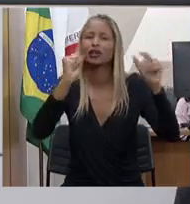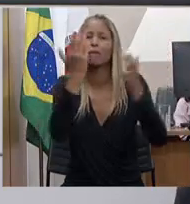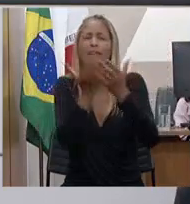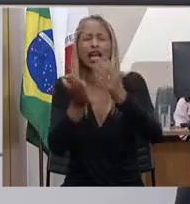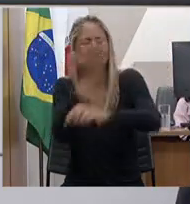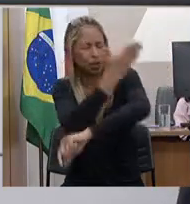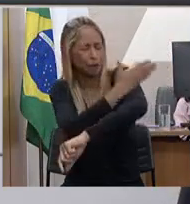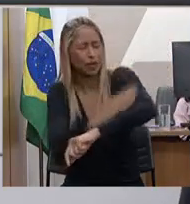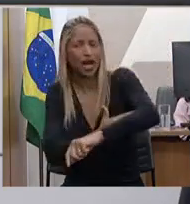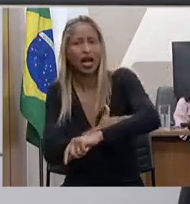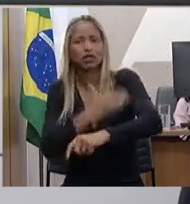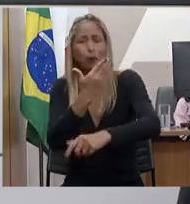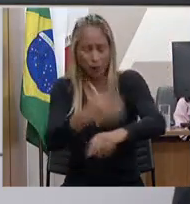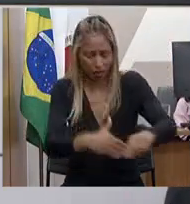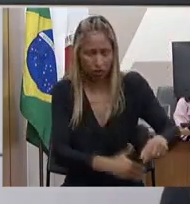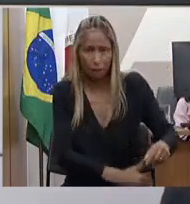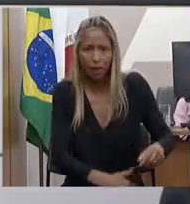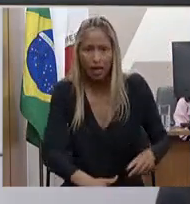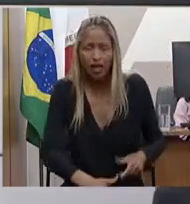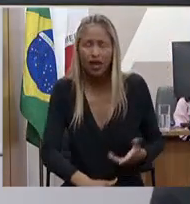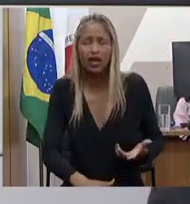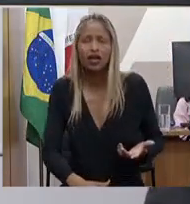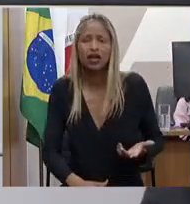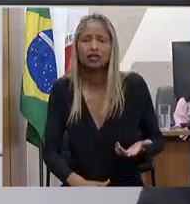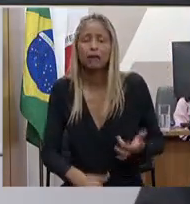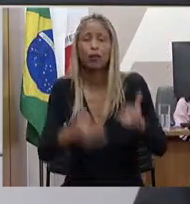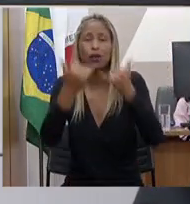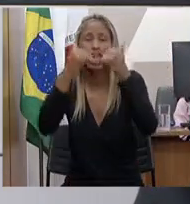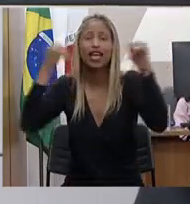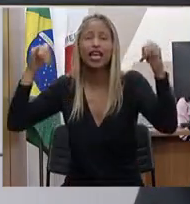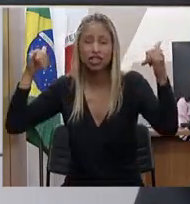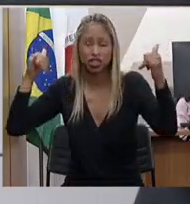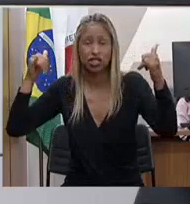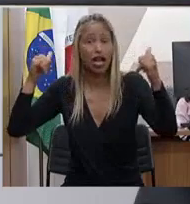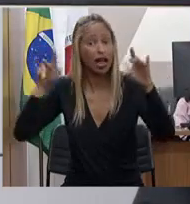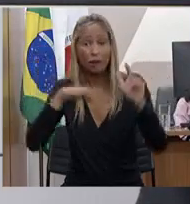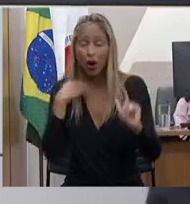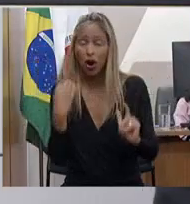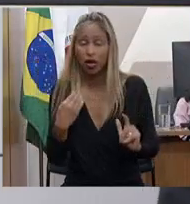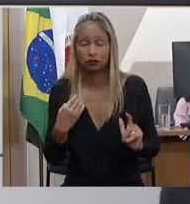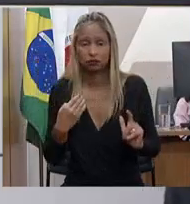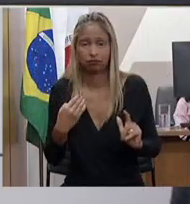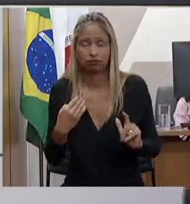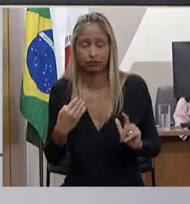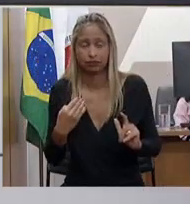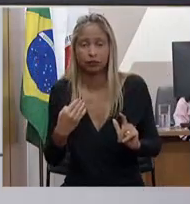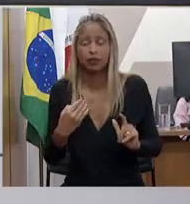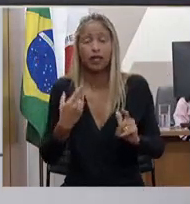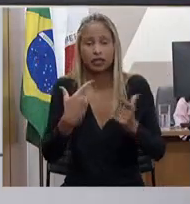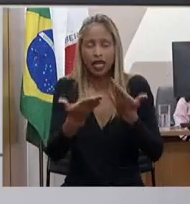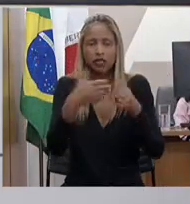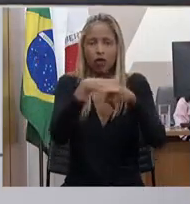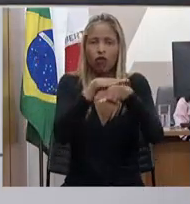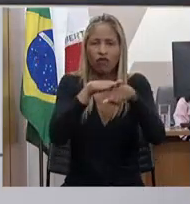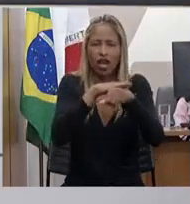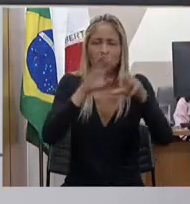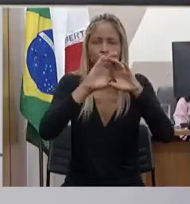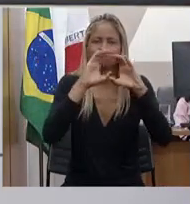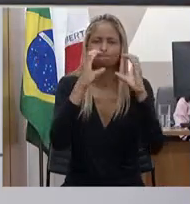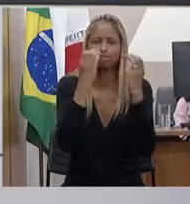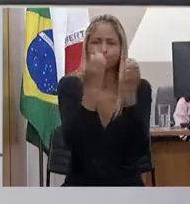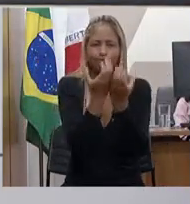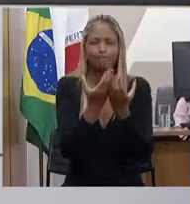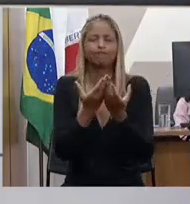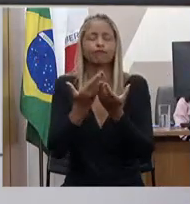perde o braço perde perna por causa da energia que passa pelo corpo da pessoa ela morre e nesse debate lá na com